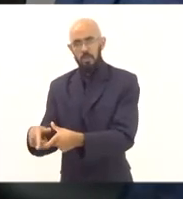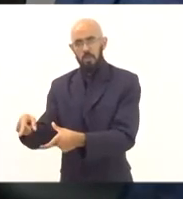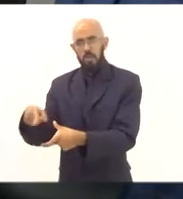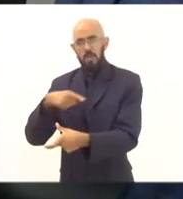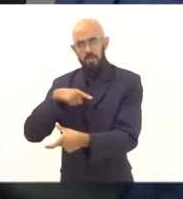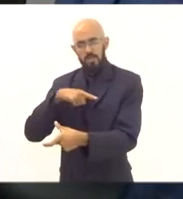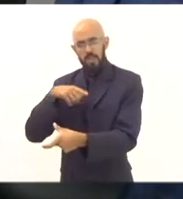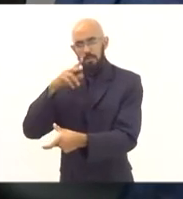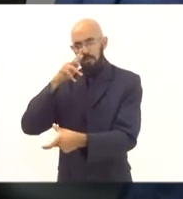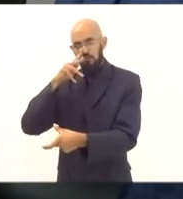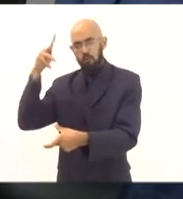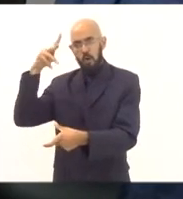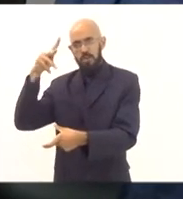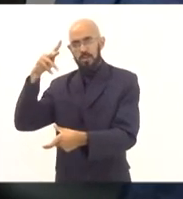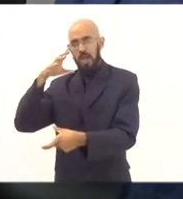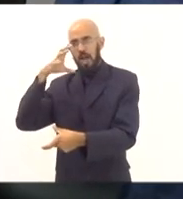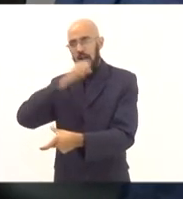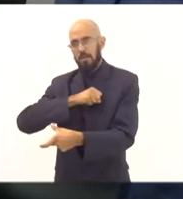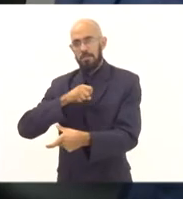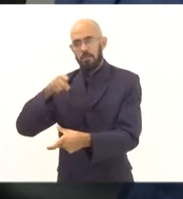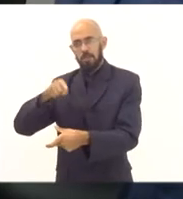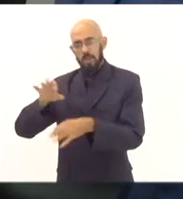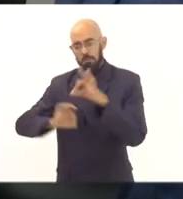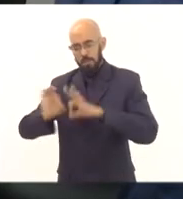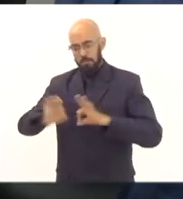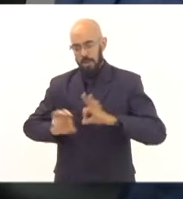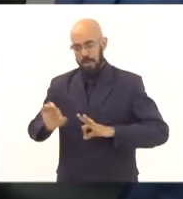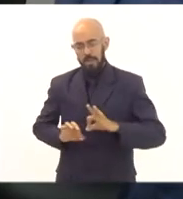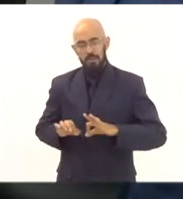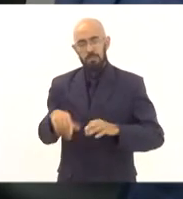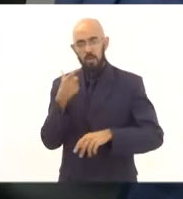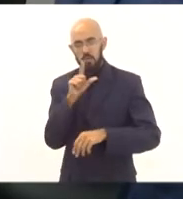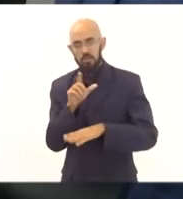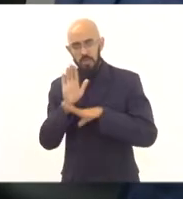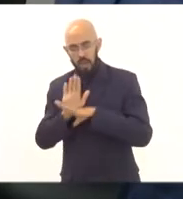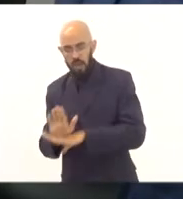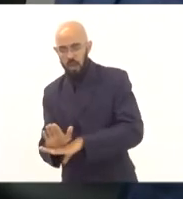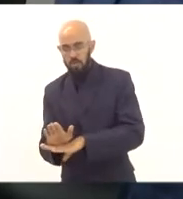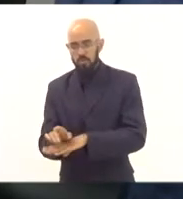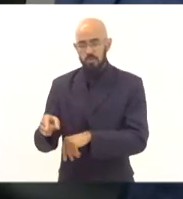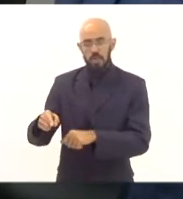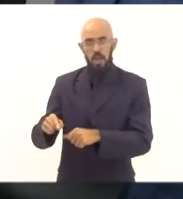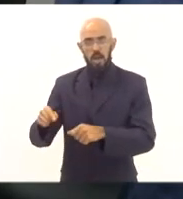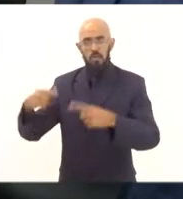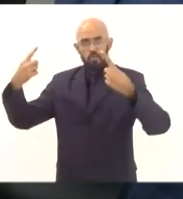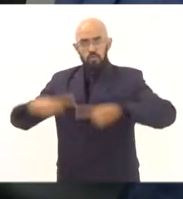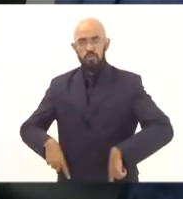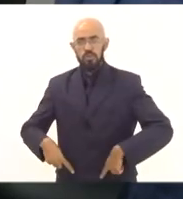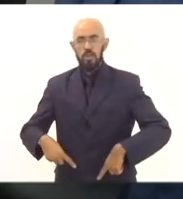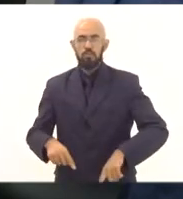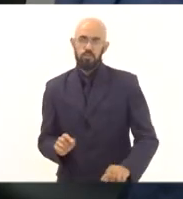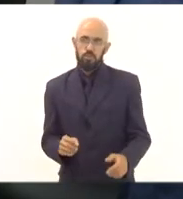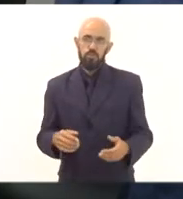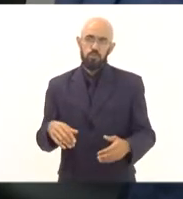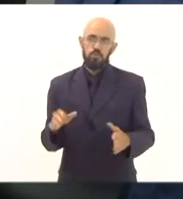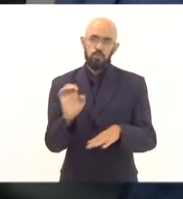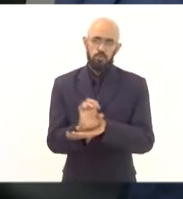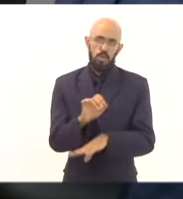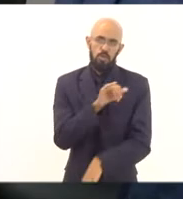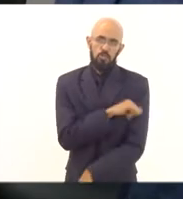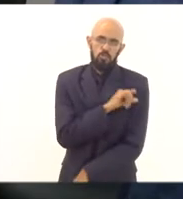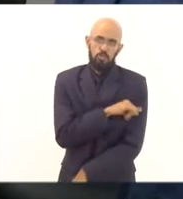muito mais forte uma empresa muito mais preparada para atender o os desafios que o estado do Rio tem hoje